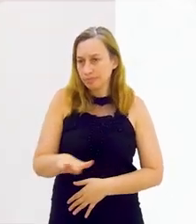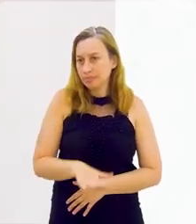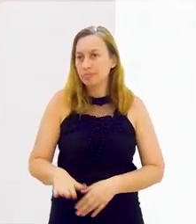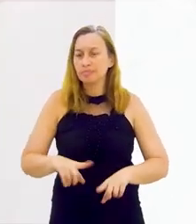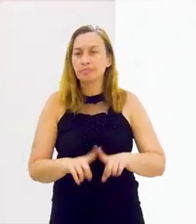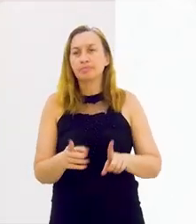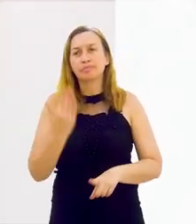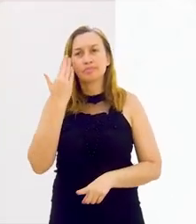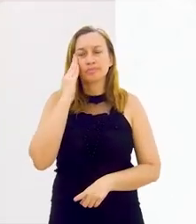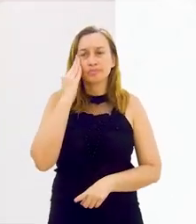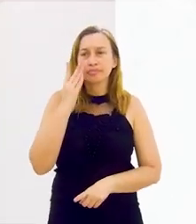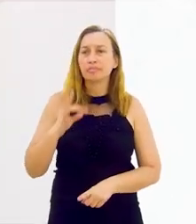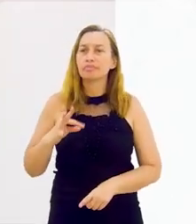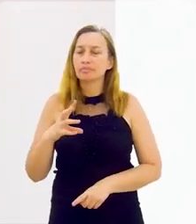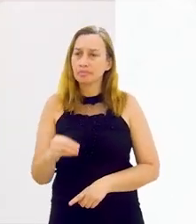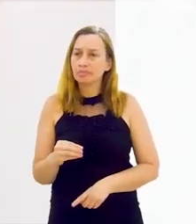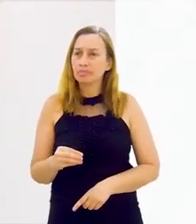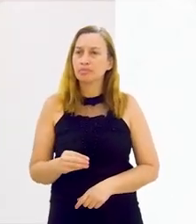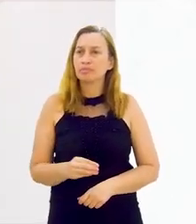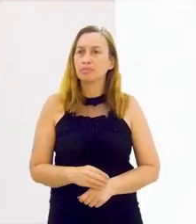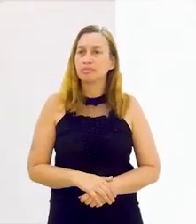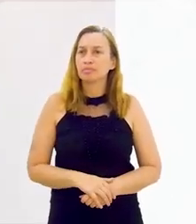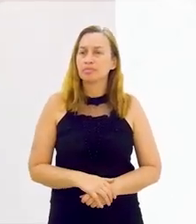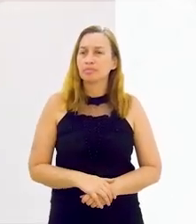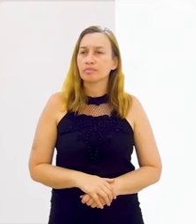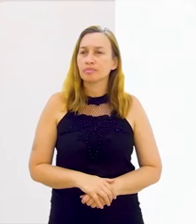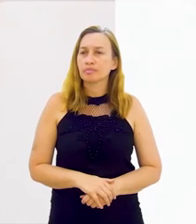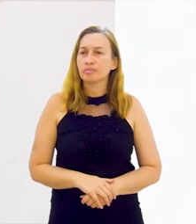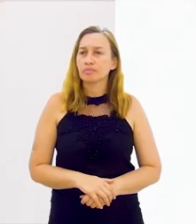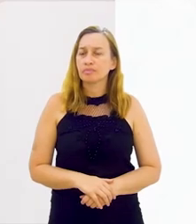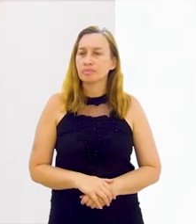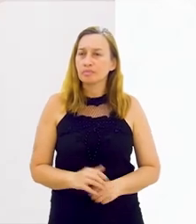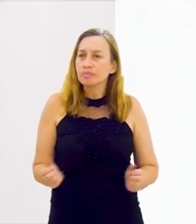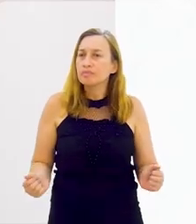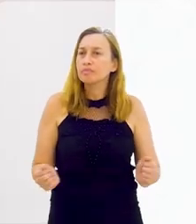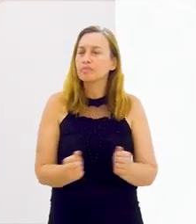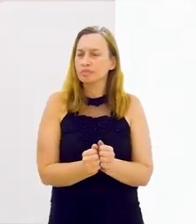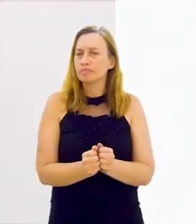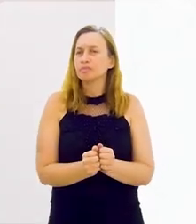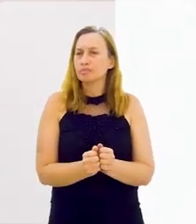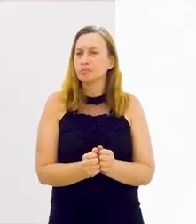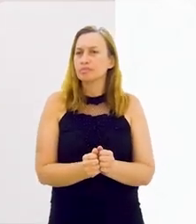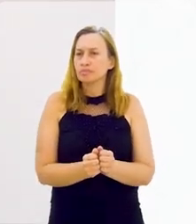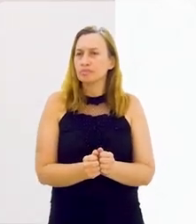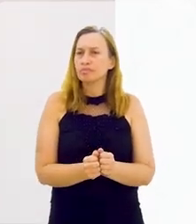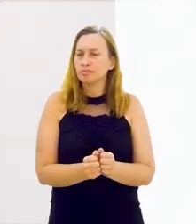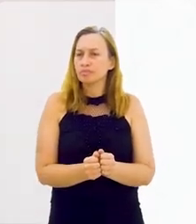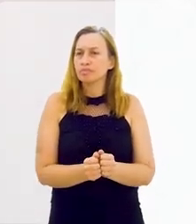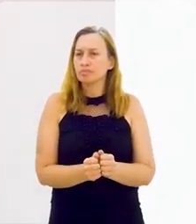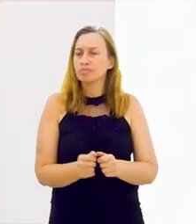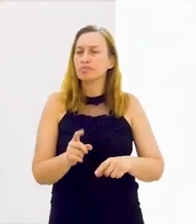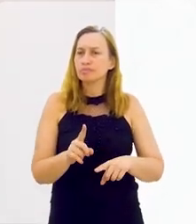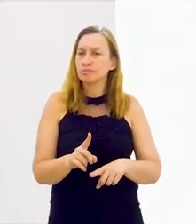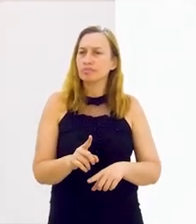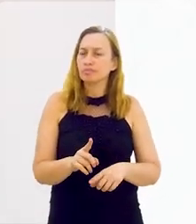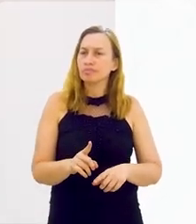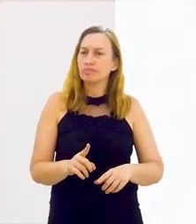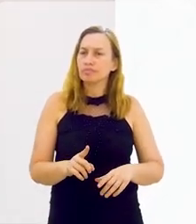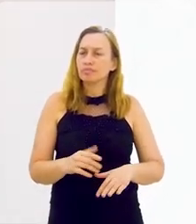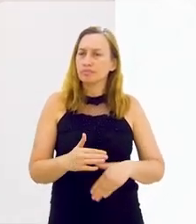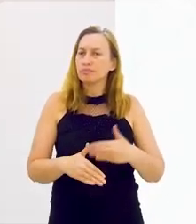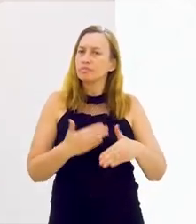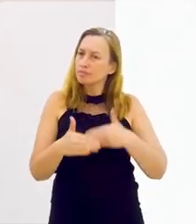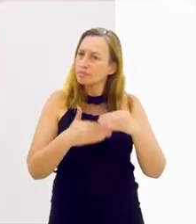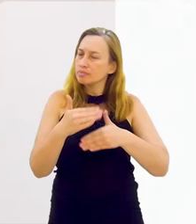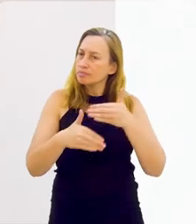né? Mas entender que tudo isso só dá, como a gente está falando, do corpo, né? Só dá mais material, mais